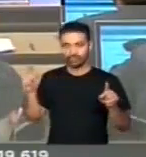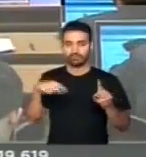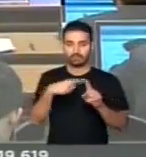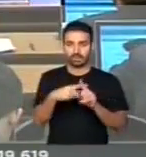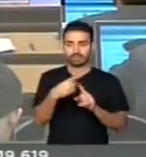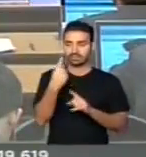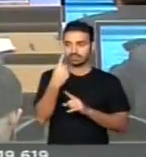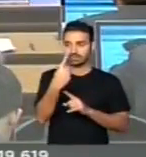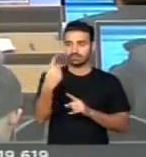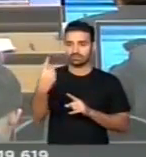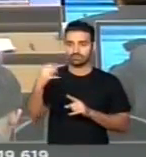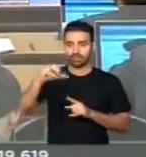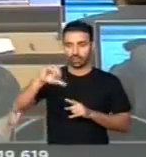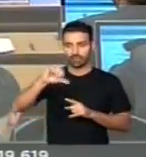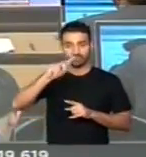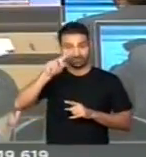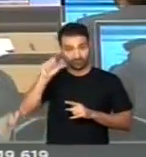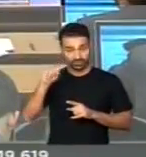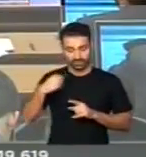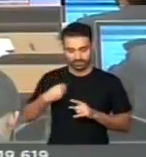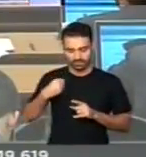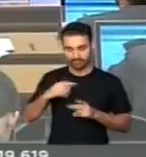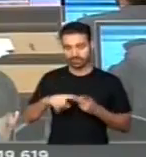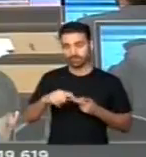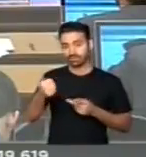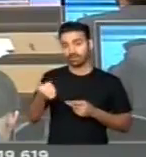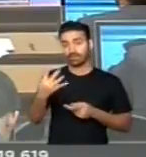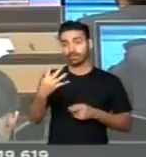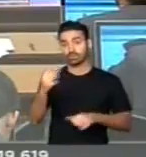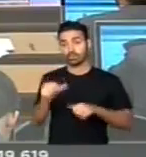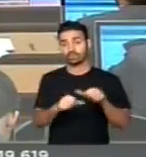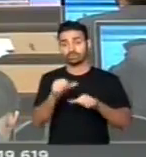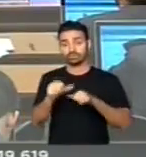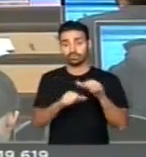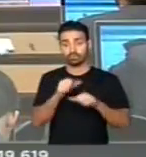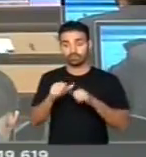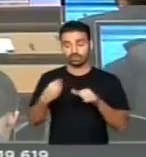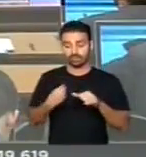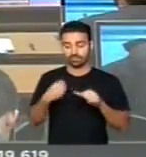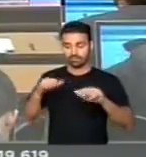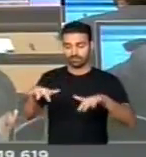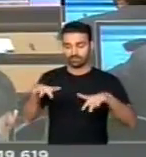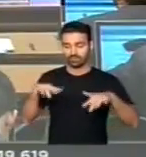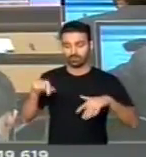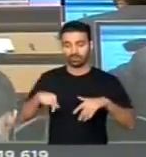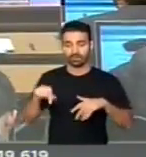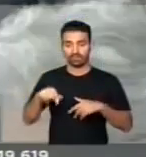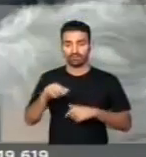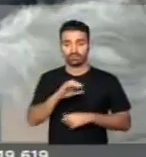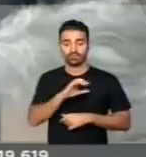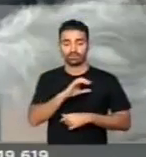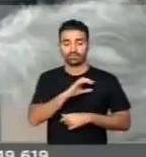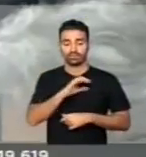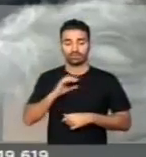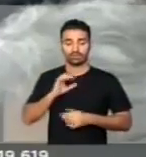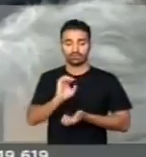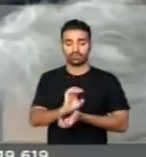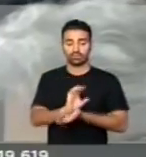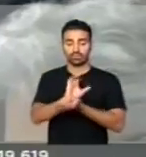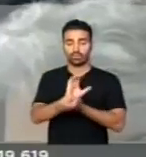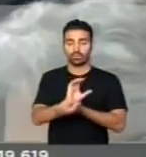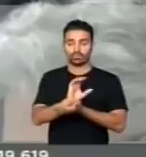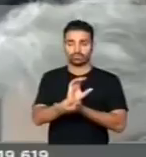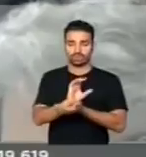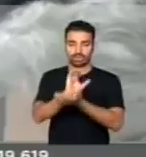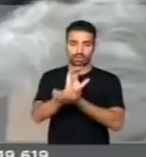119 dias úteis, 14 alterações na composição deste conselho até chegarmos na manhã de